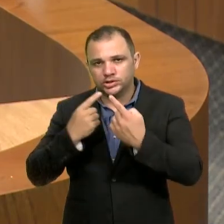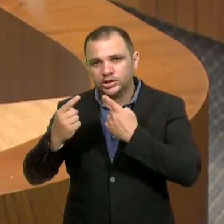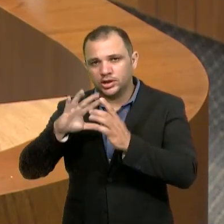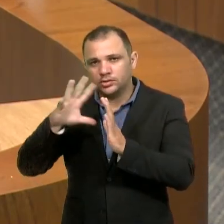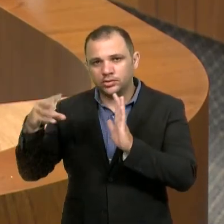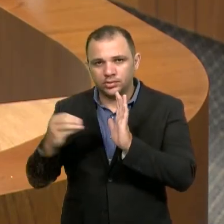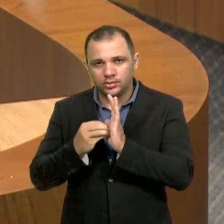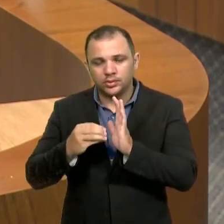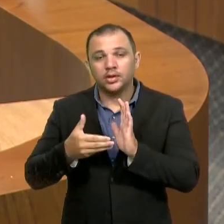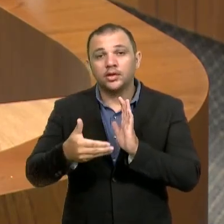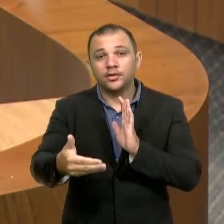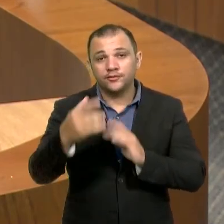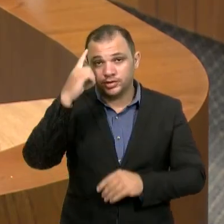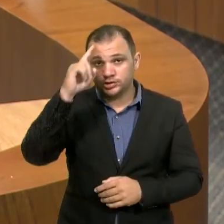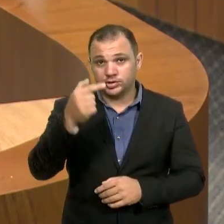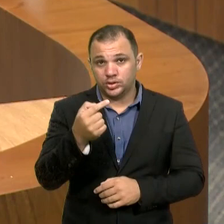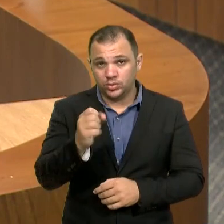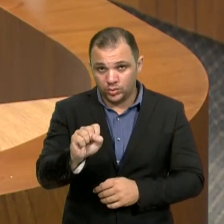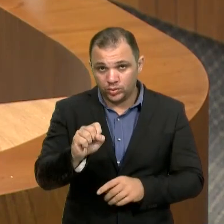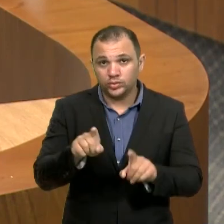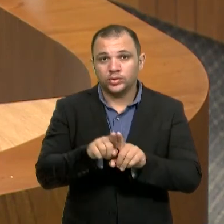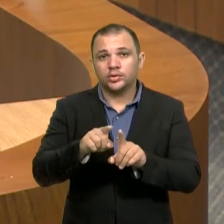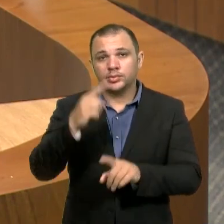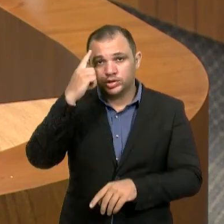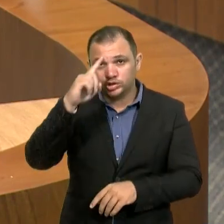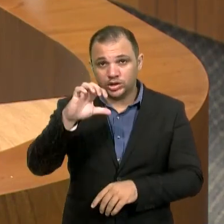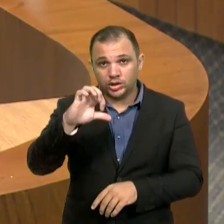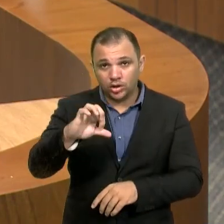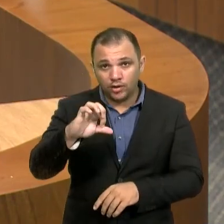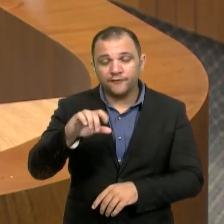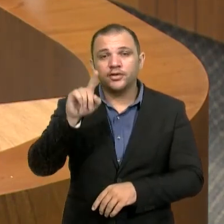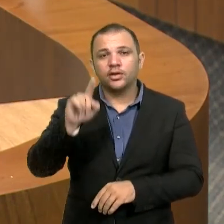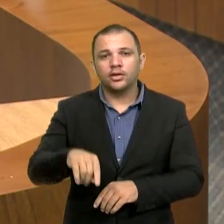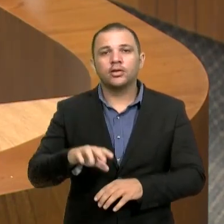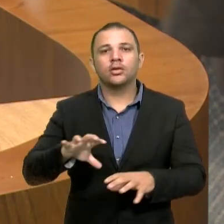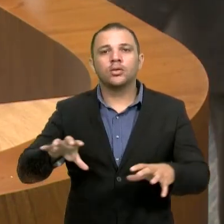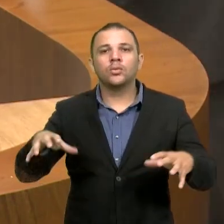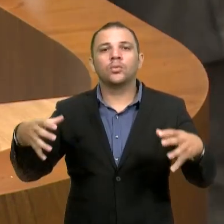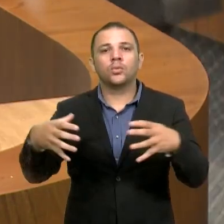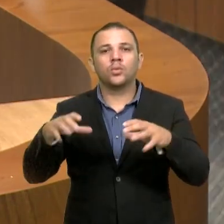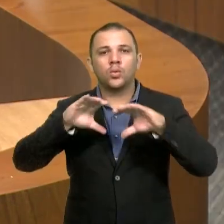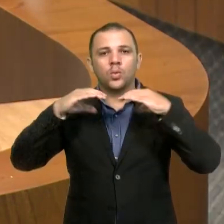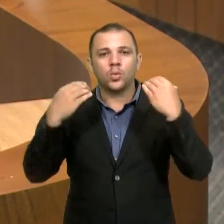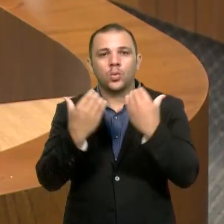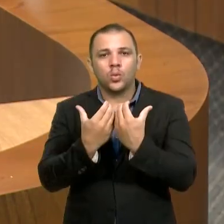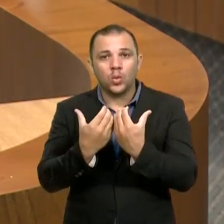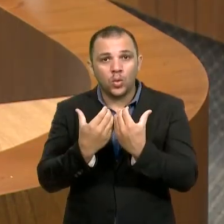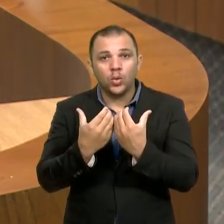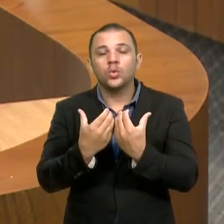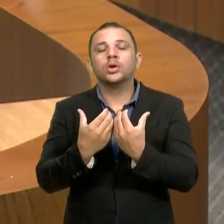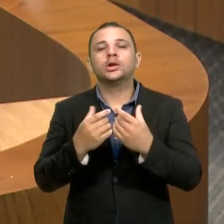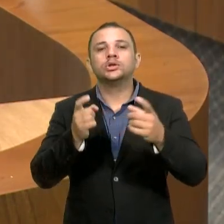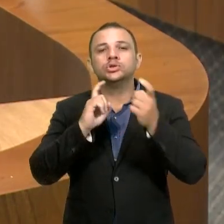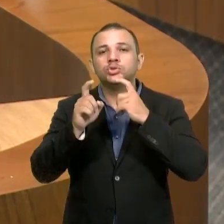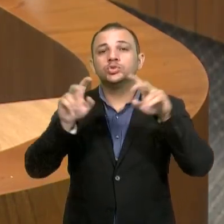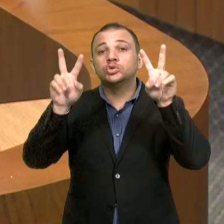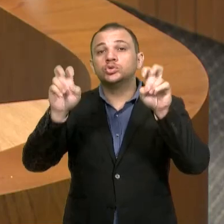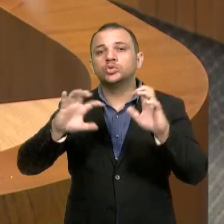Amazônia. É importante dizer que esses eventos são dos mais